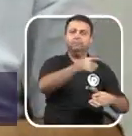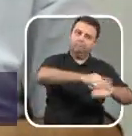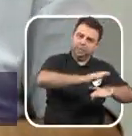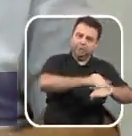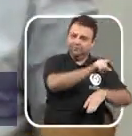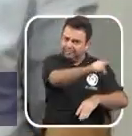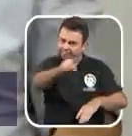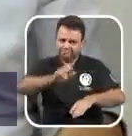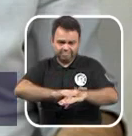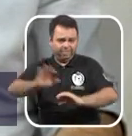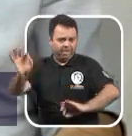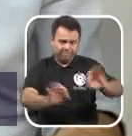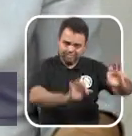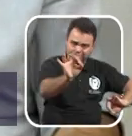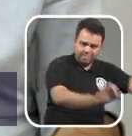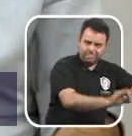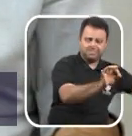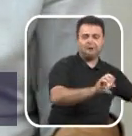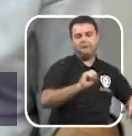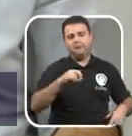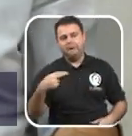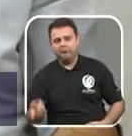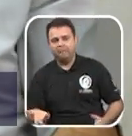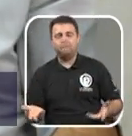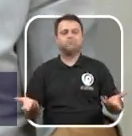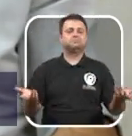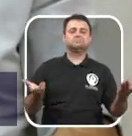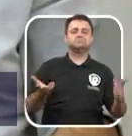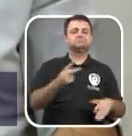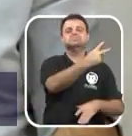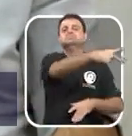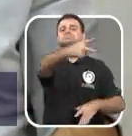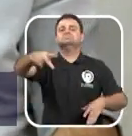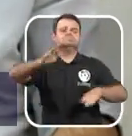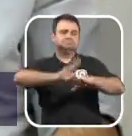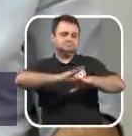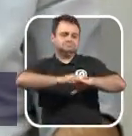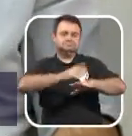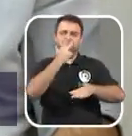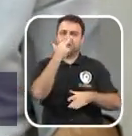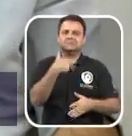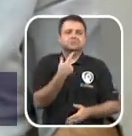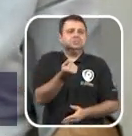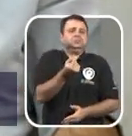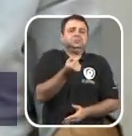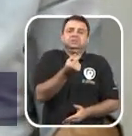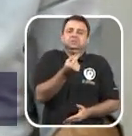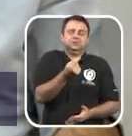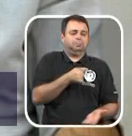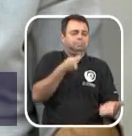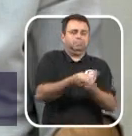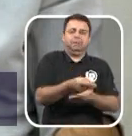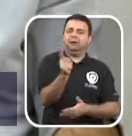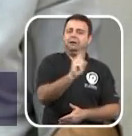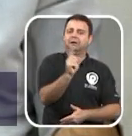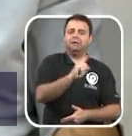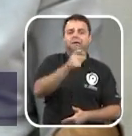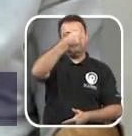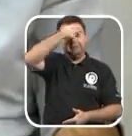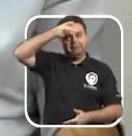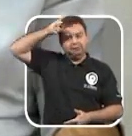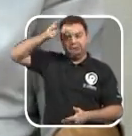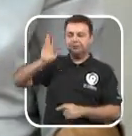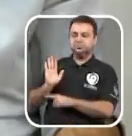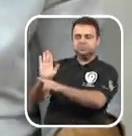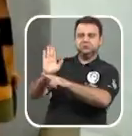operária trabalhando no festival. Servindo mão de obra qualificada quase de graça para o prefeito fazer o